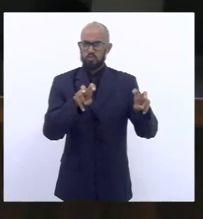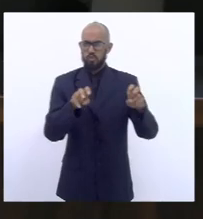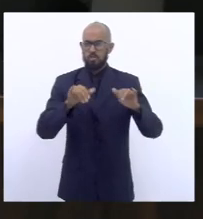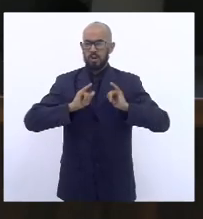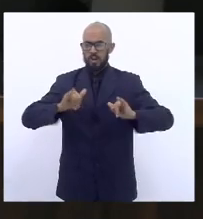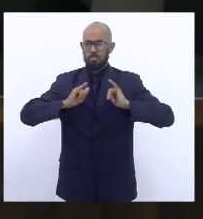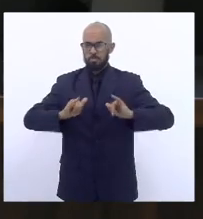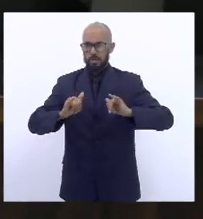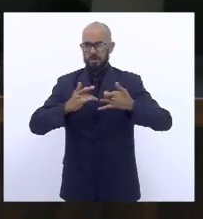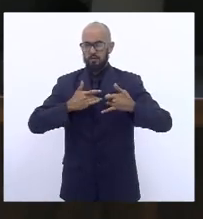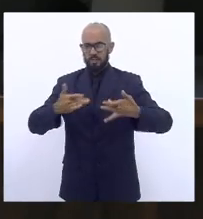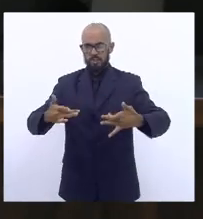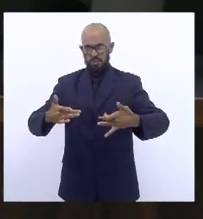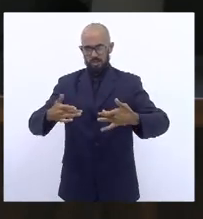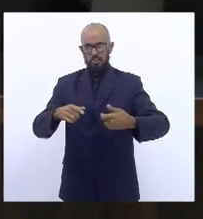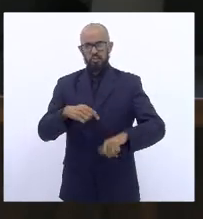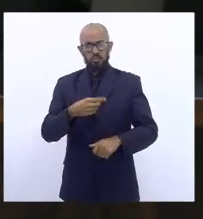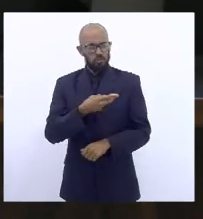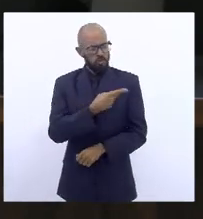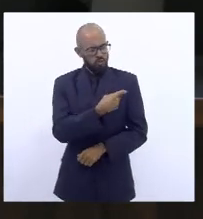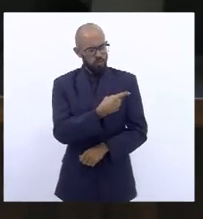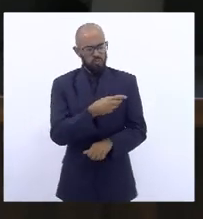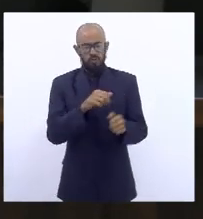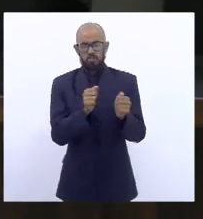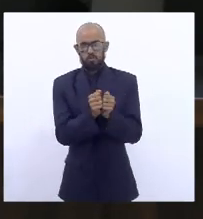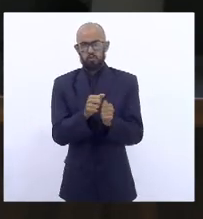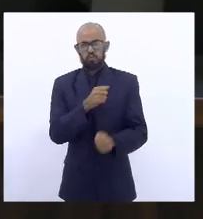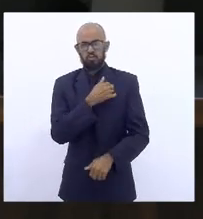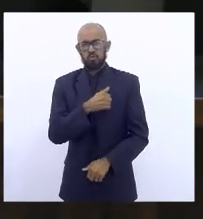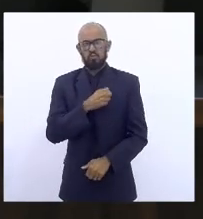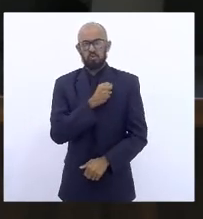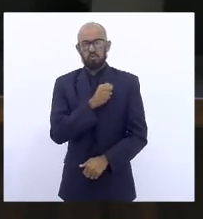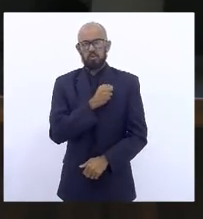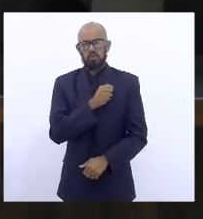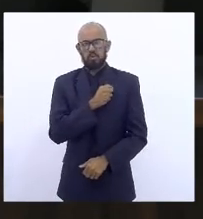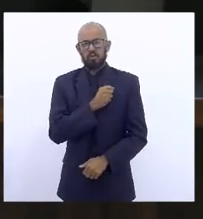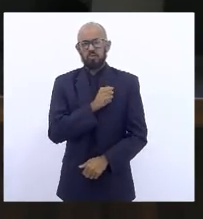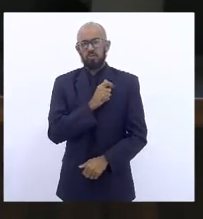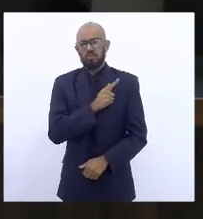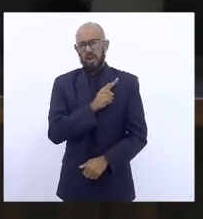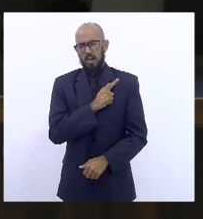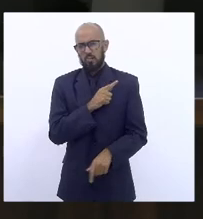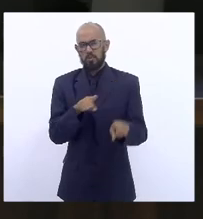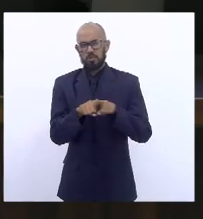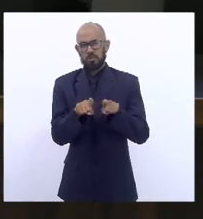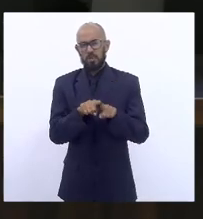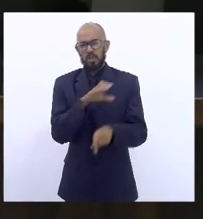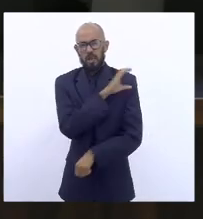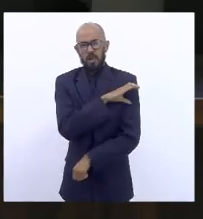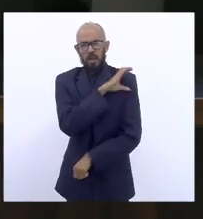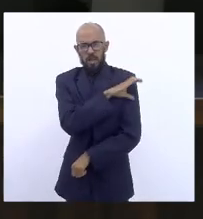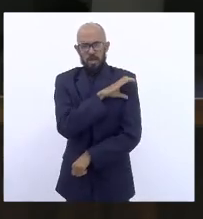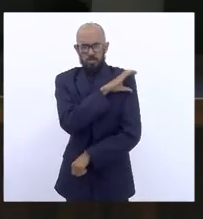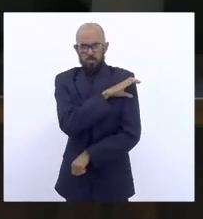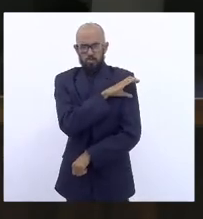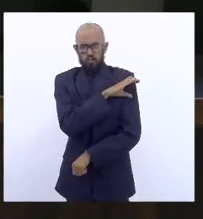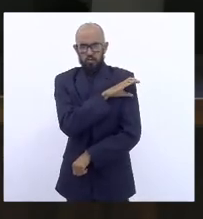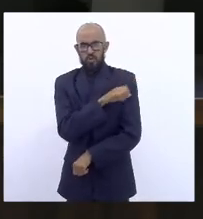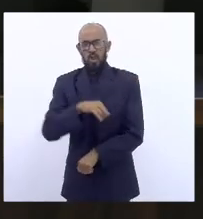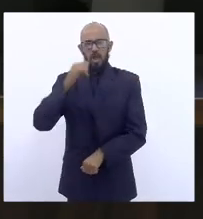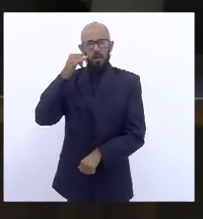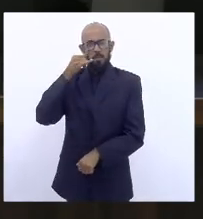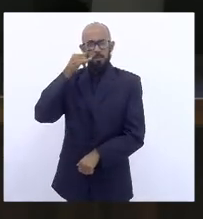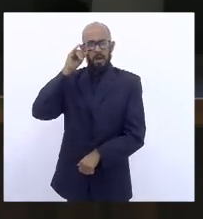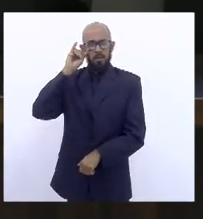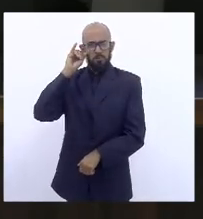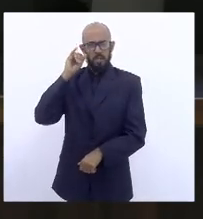fraternidade. Nós estivemos juntos em São Gonçalo, em Campos, sob a presidência e coordenação de Dom Roberto. Em Barra do Piraí, eu fiz uma